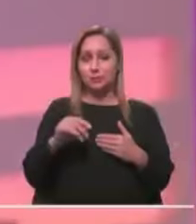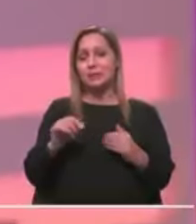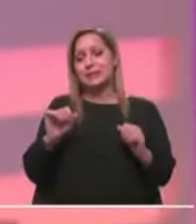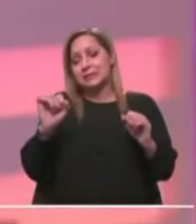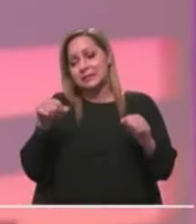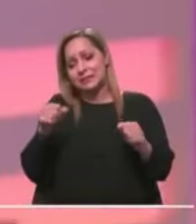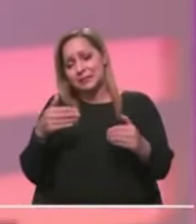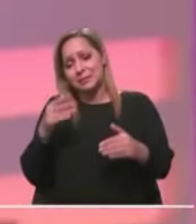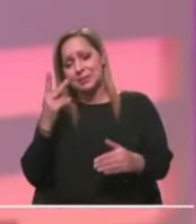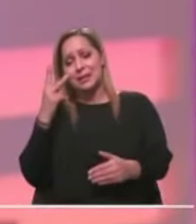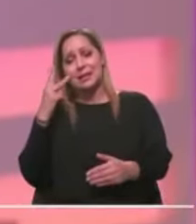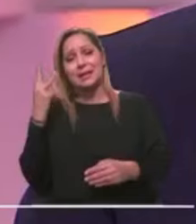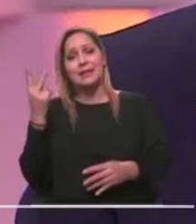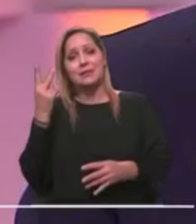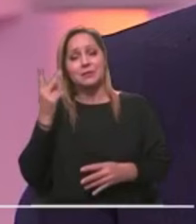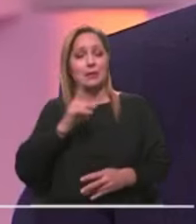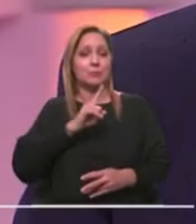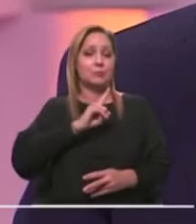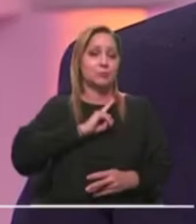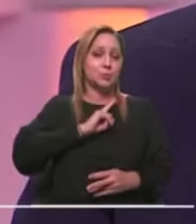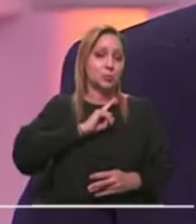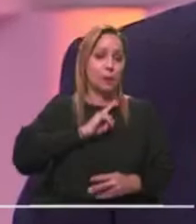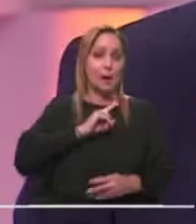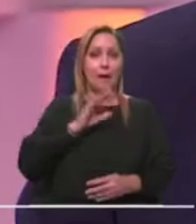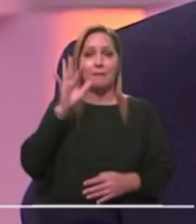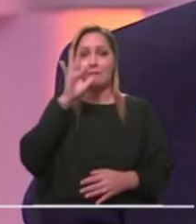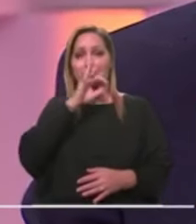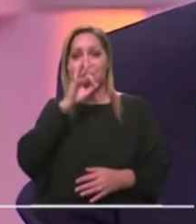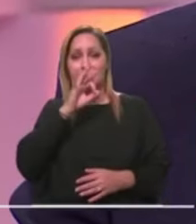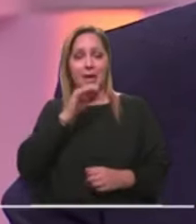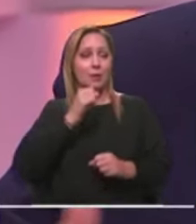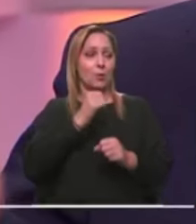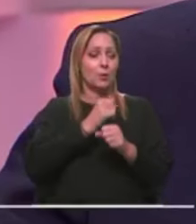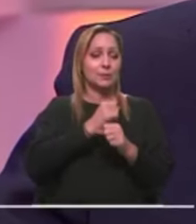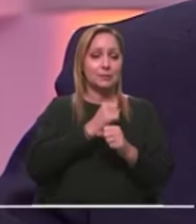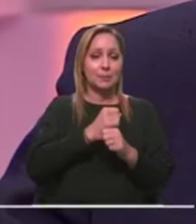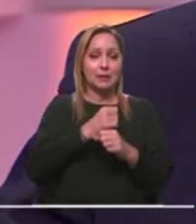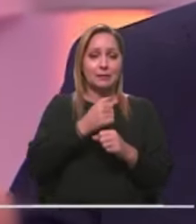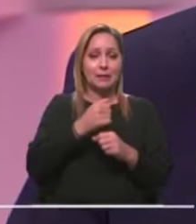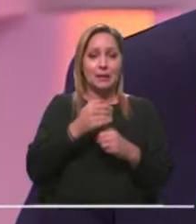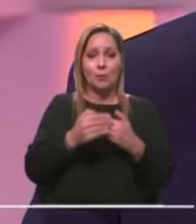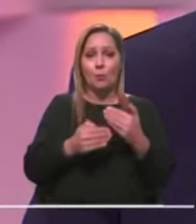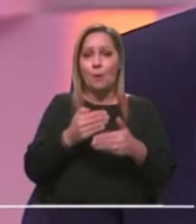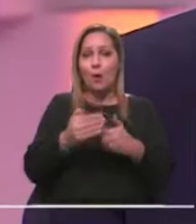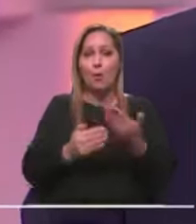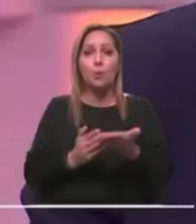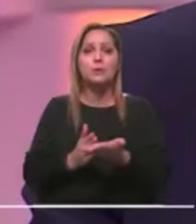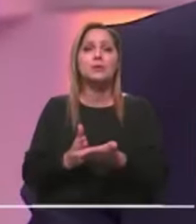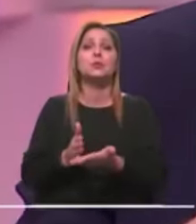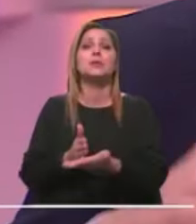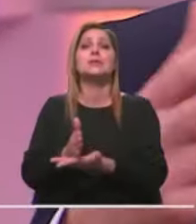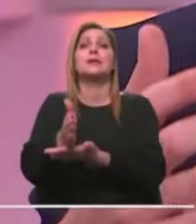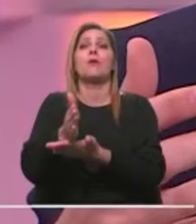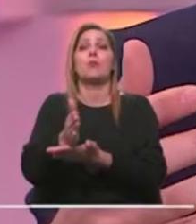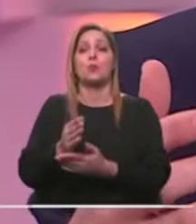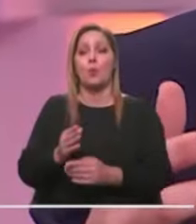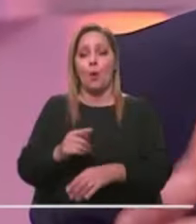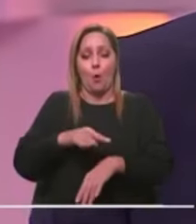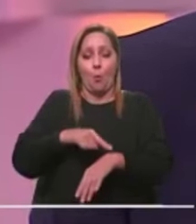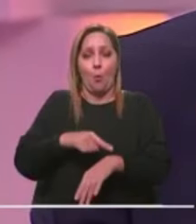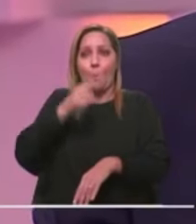nossa vida seja pessoal familiar ou profissional a nossa vida é feita de um contínuo não é quer dizer não não há não há um momento